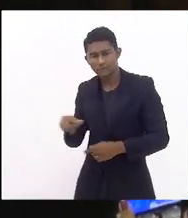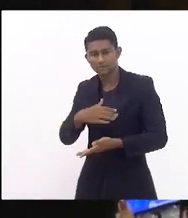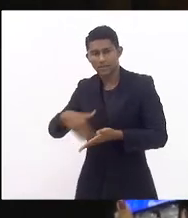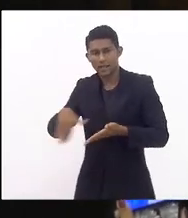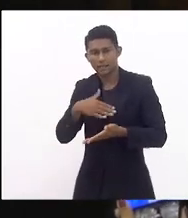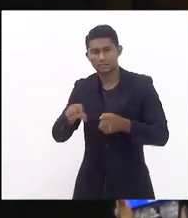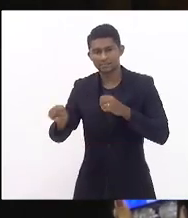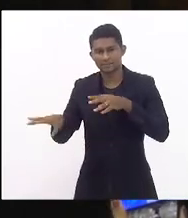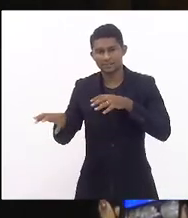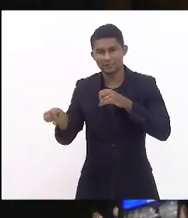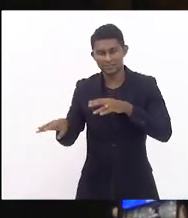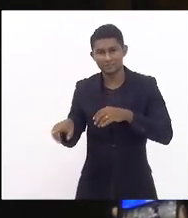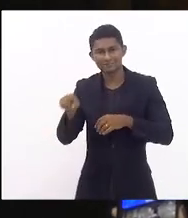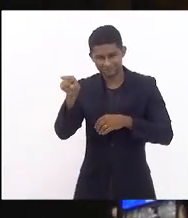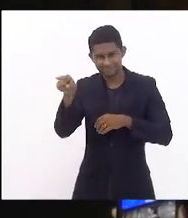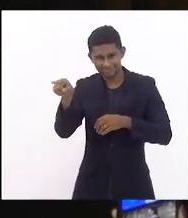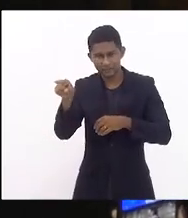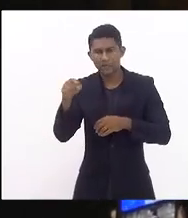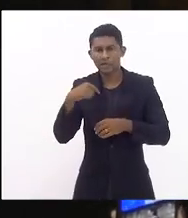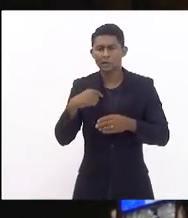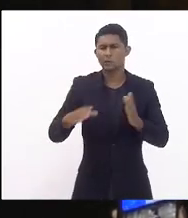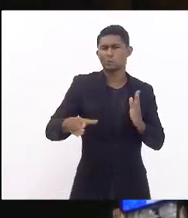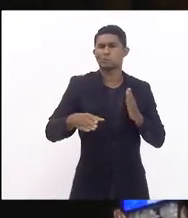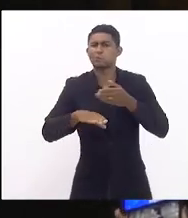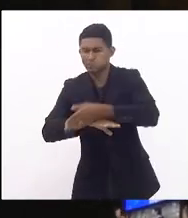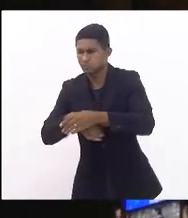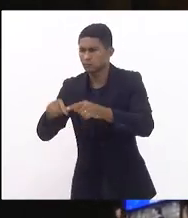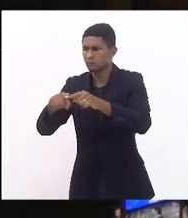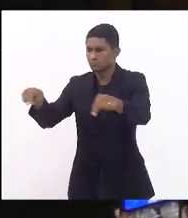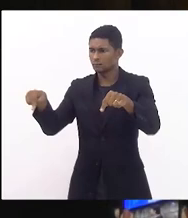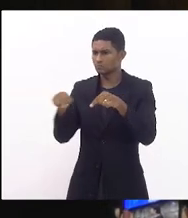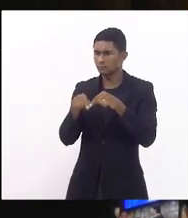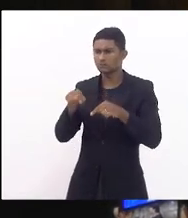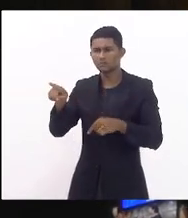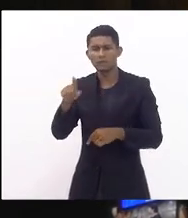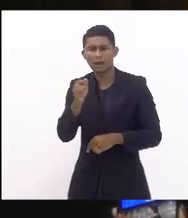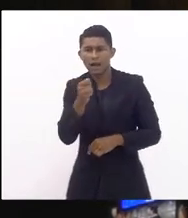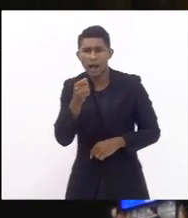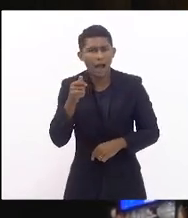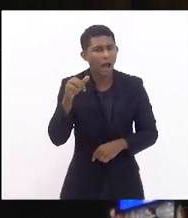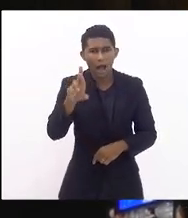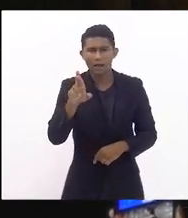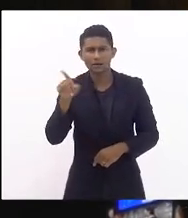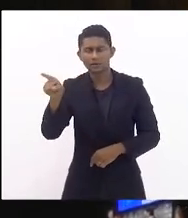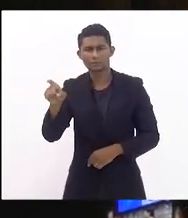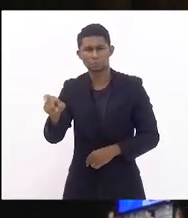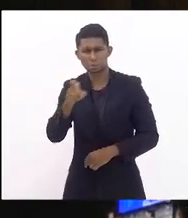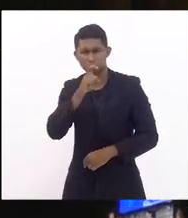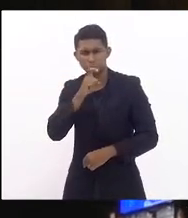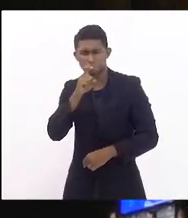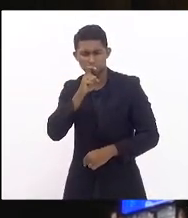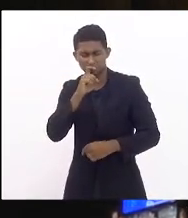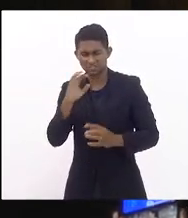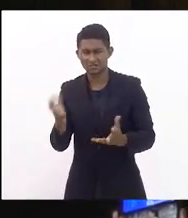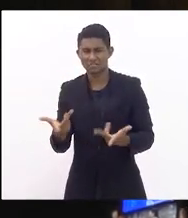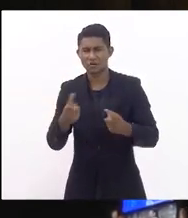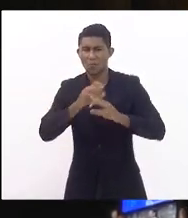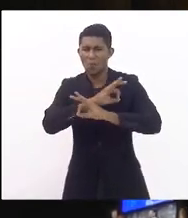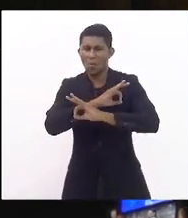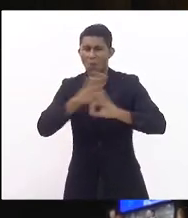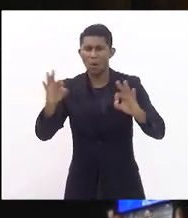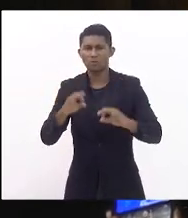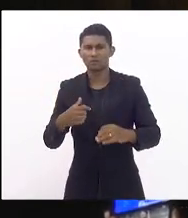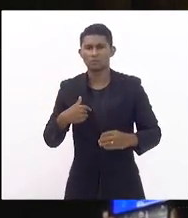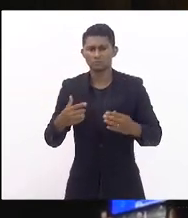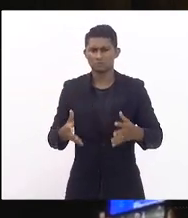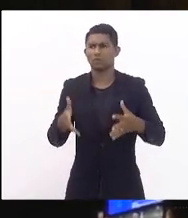sua secretária ali atendendo, o ar-condicionado estava assim, ó, impecável.